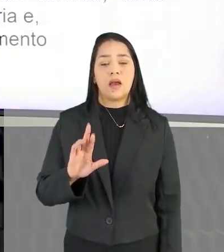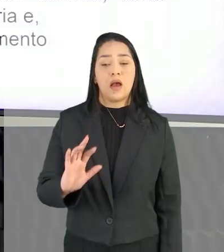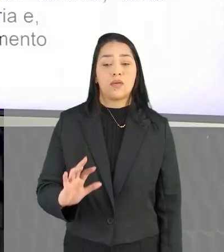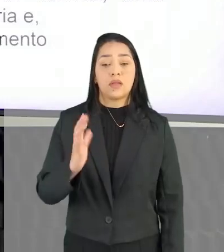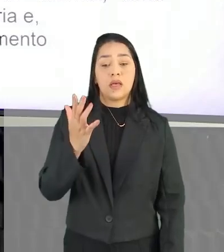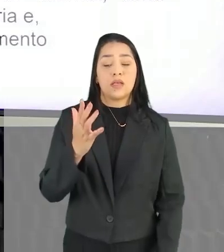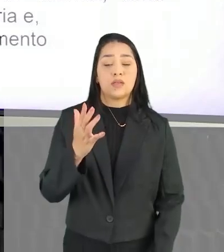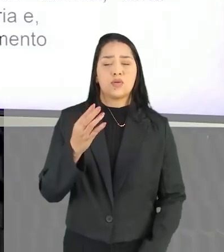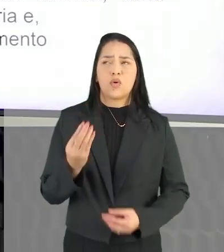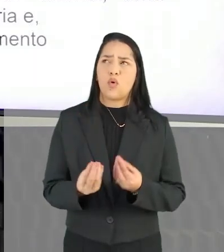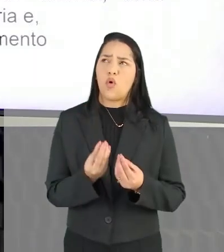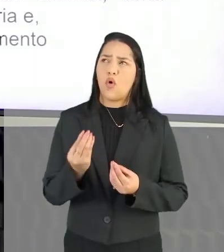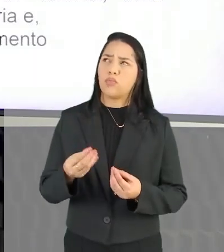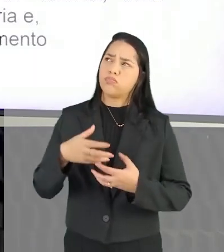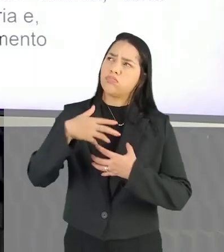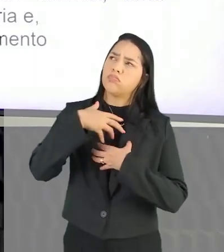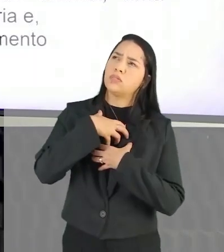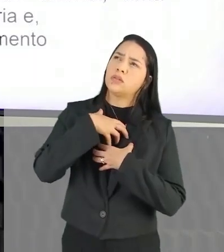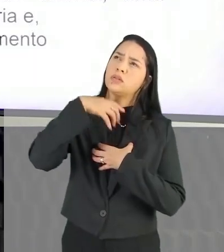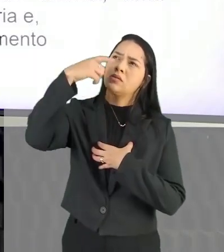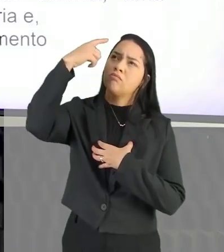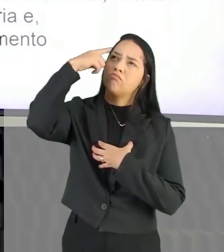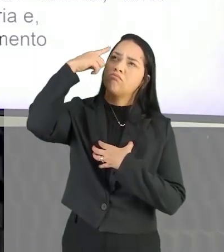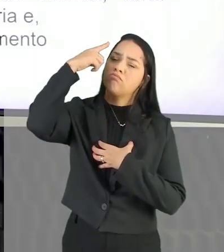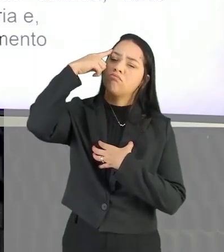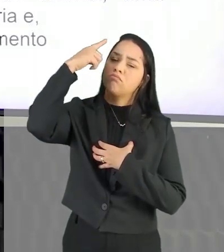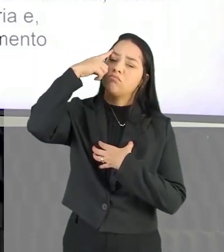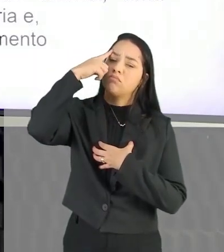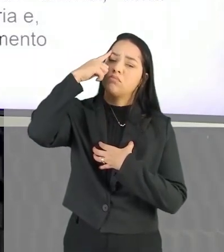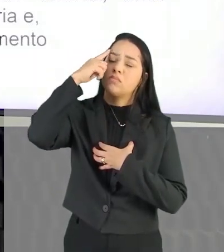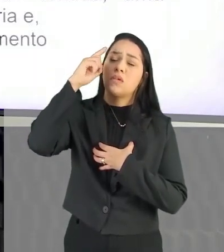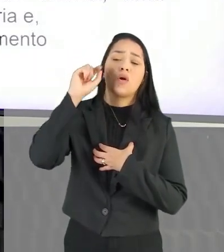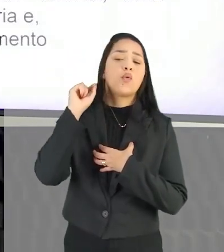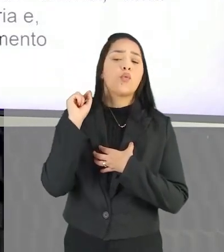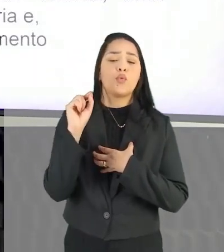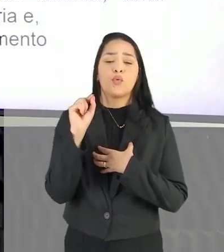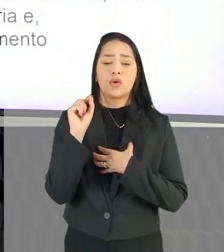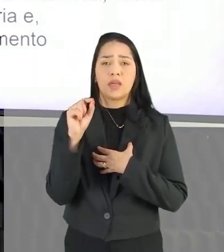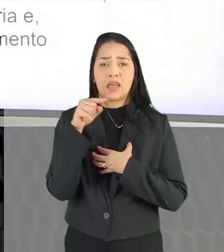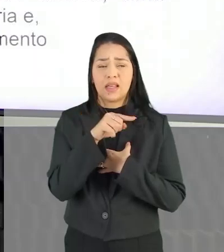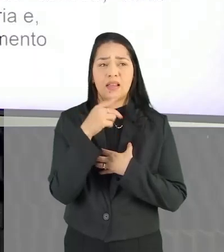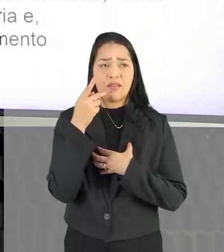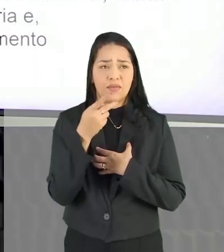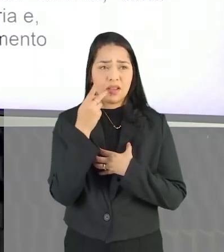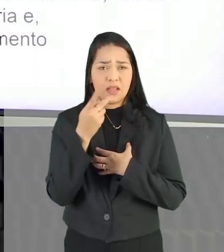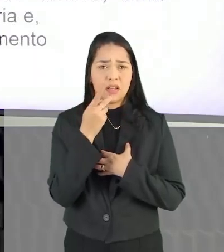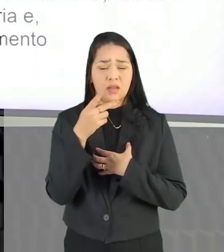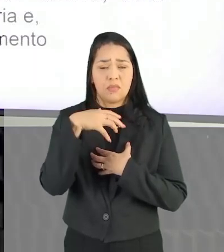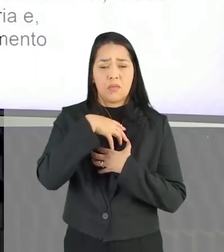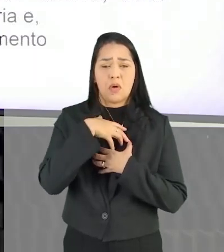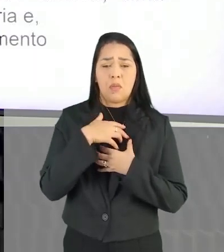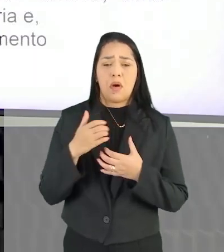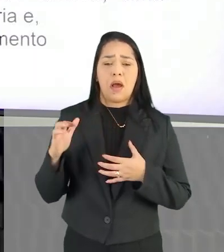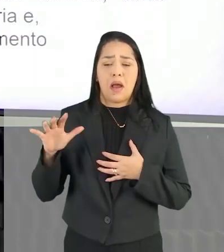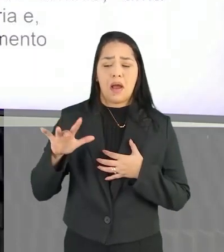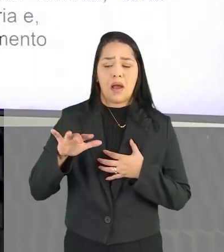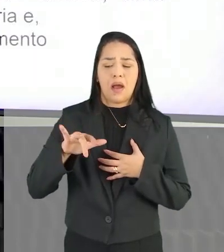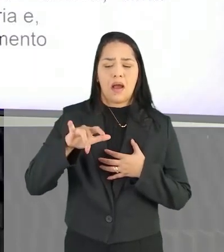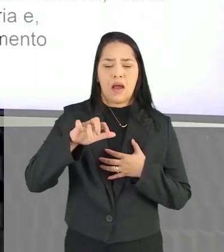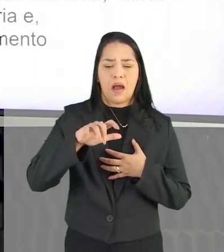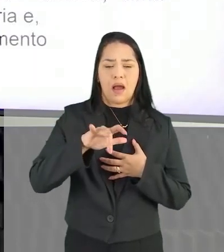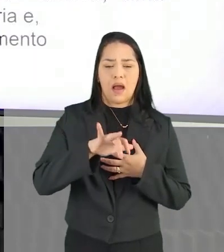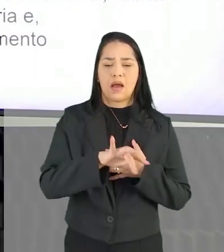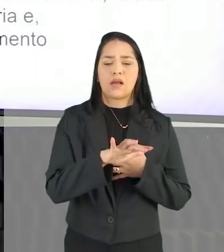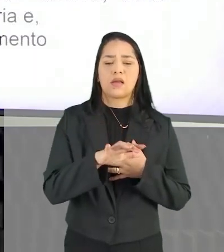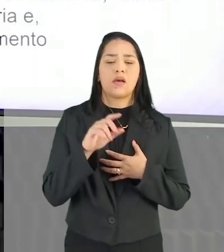Parker, funciona quase como um sexto sentido, né? Esse sentido que ele está falando, o sentido aranha, funciona quase como um